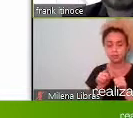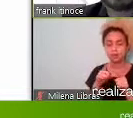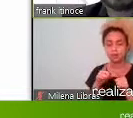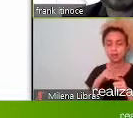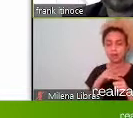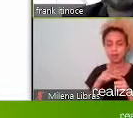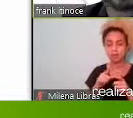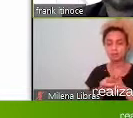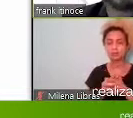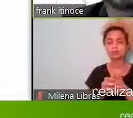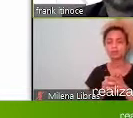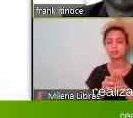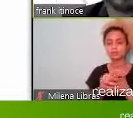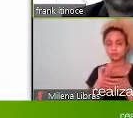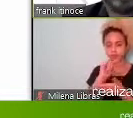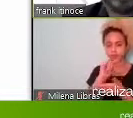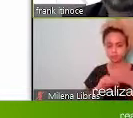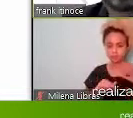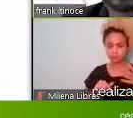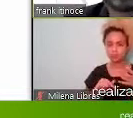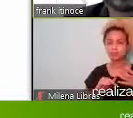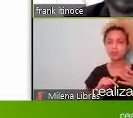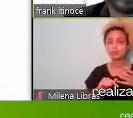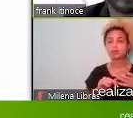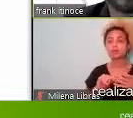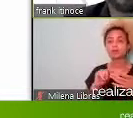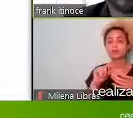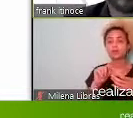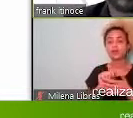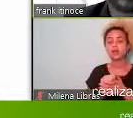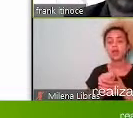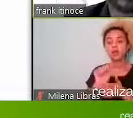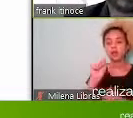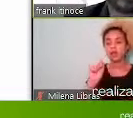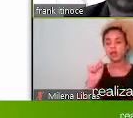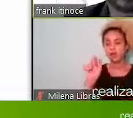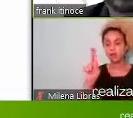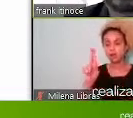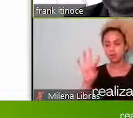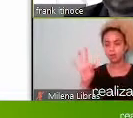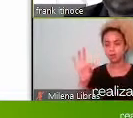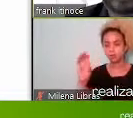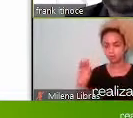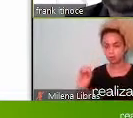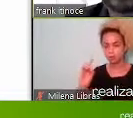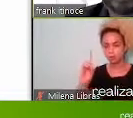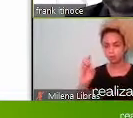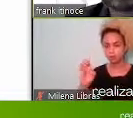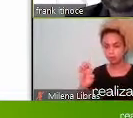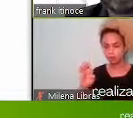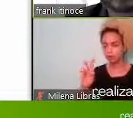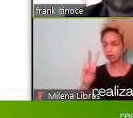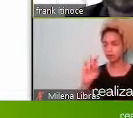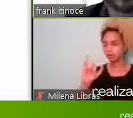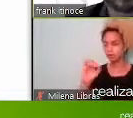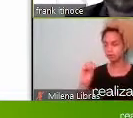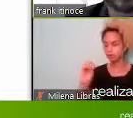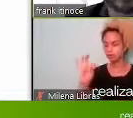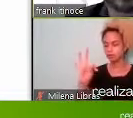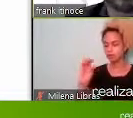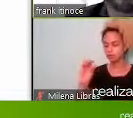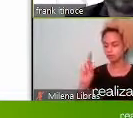nós, tradicionalmente, chamamos de Auto de Vistoria do Corpo de Bombeiros, a VCB. Em outros estados, eles